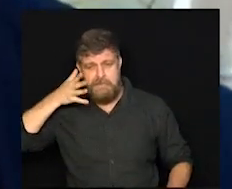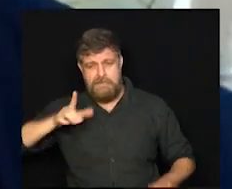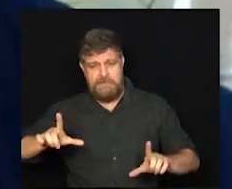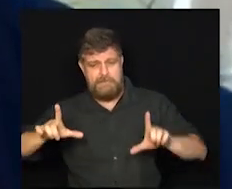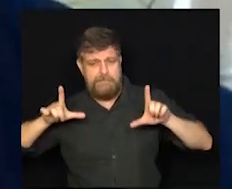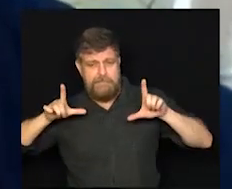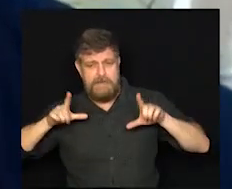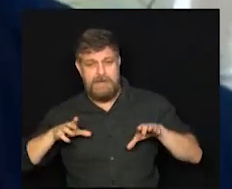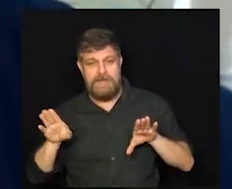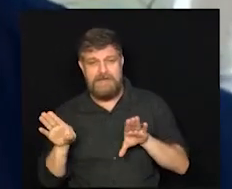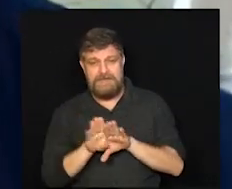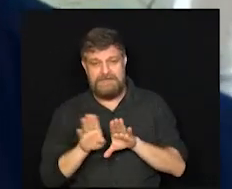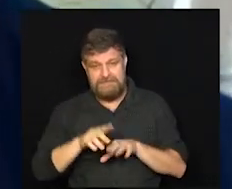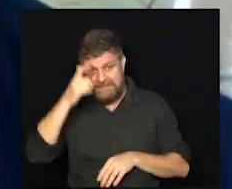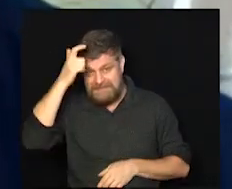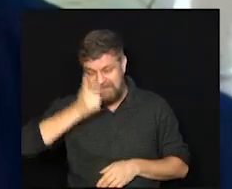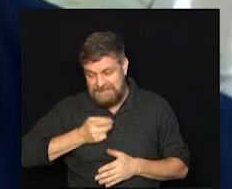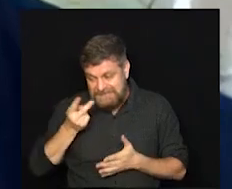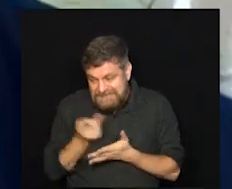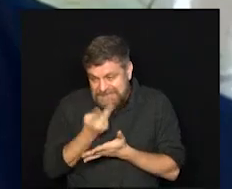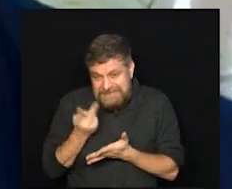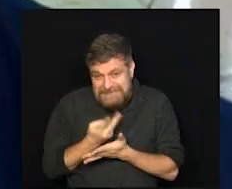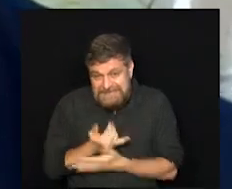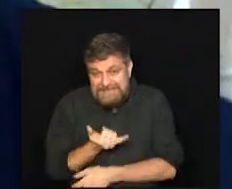só corrigir